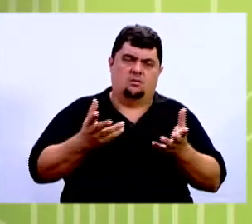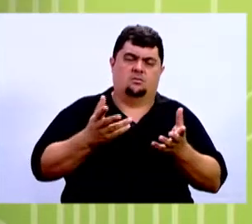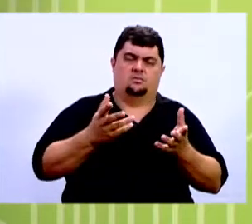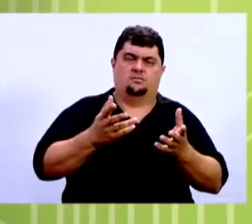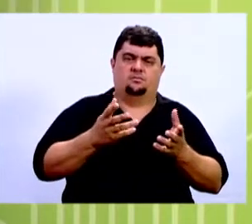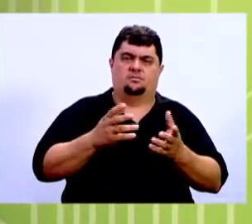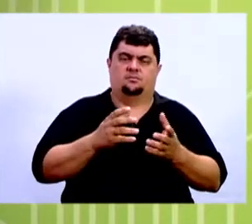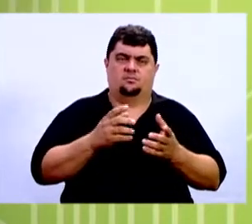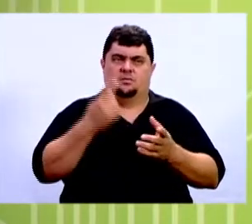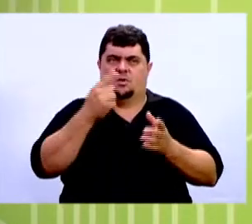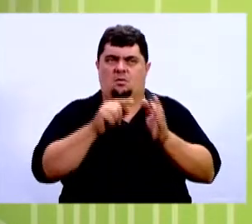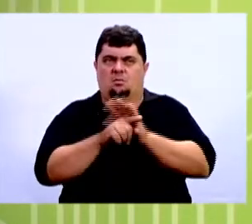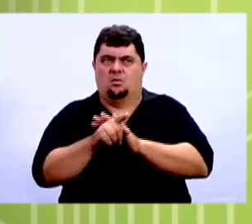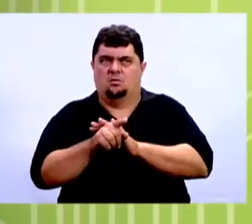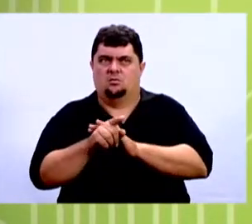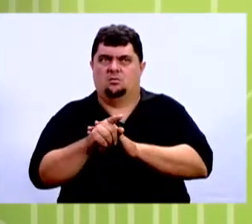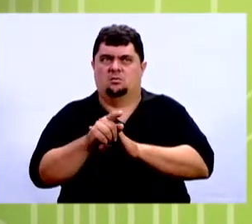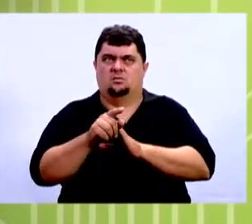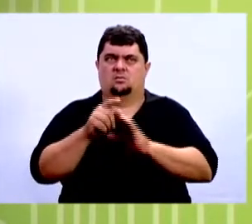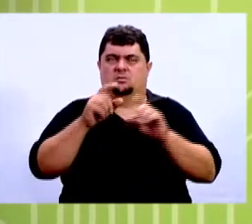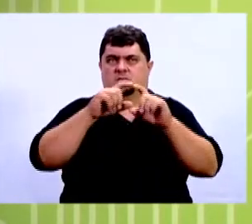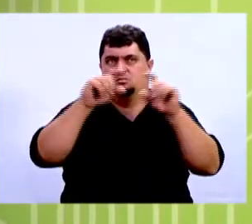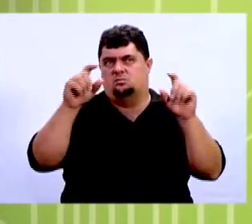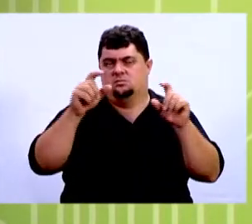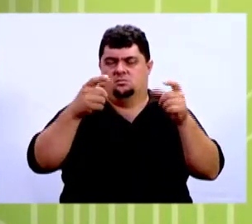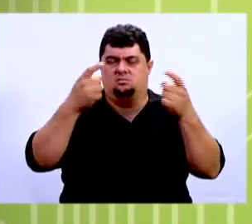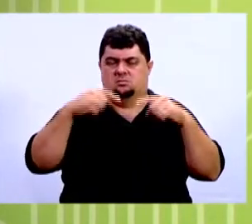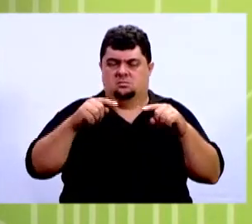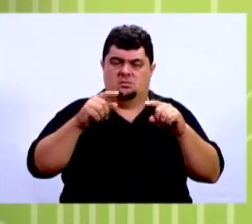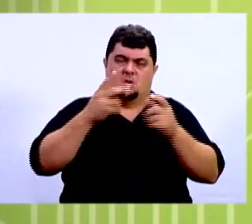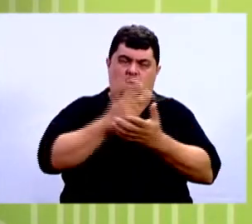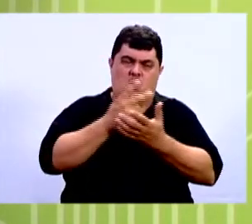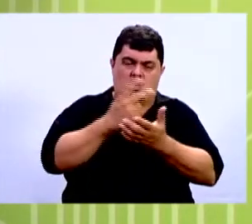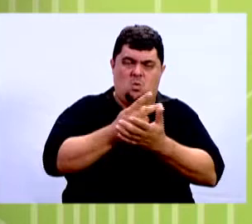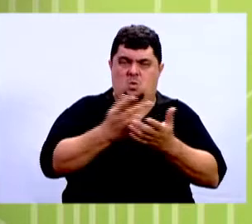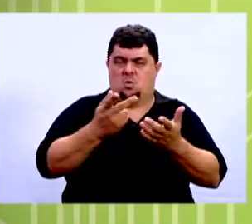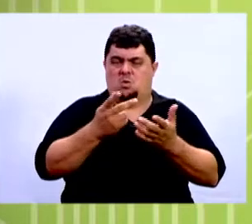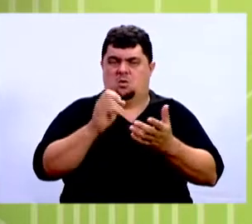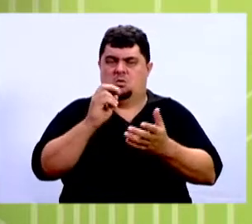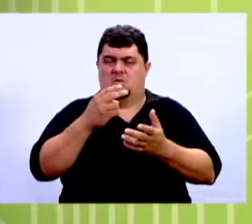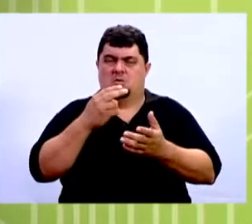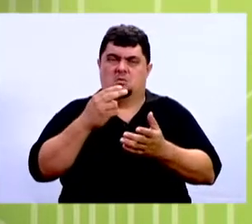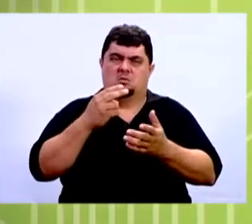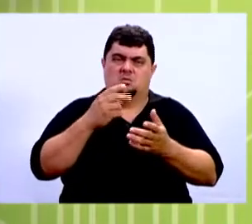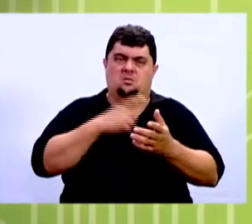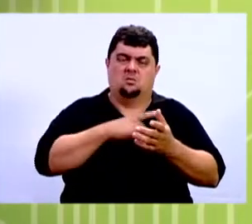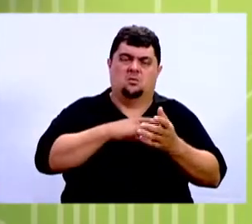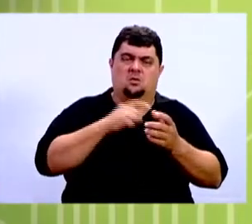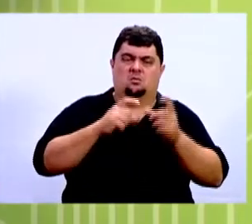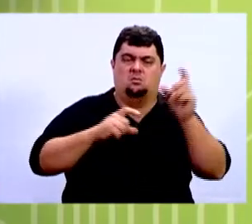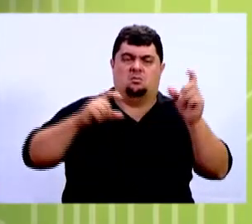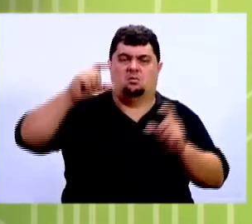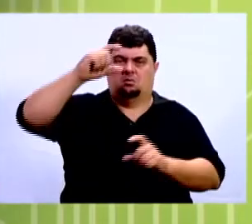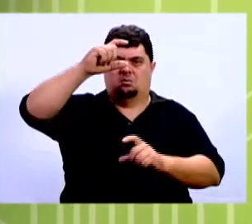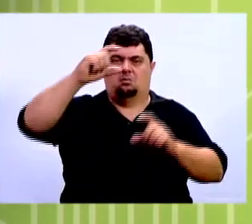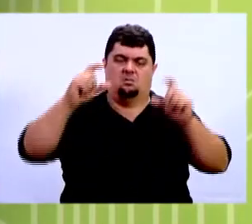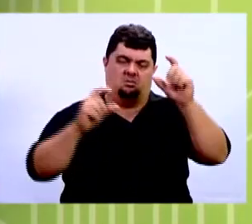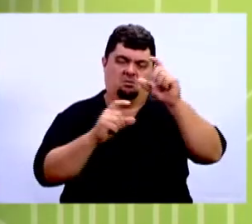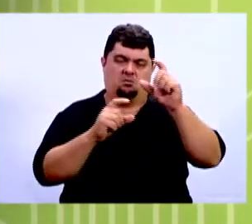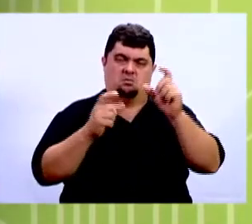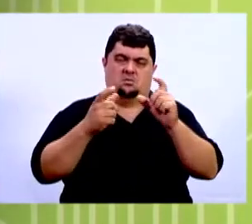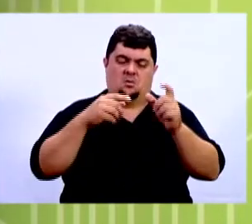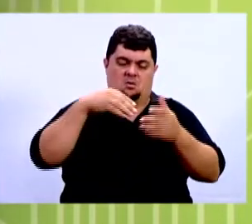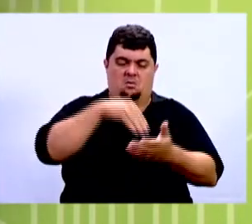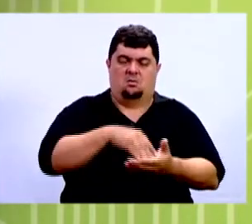uma pergunta que está na sequência ou não, ou você coloca uma pergunta no início e lá no final você coloca